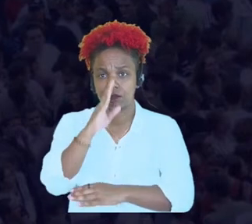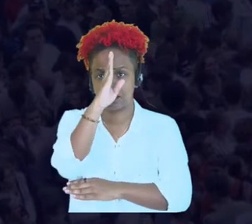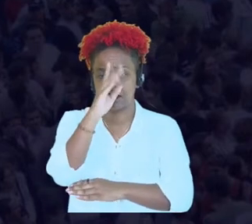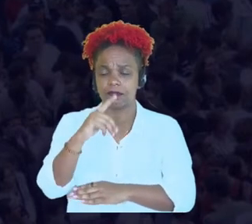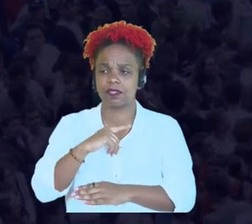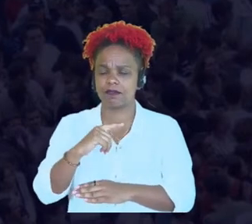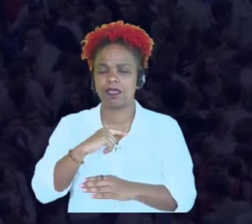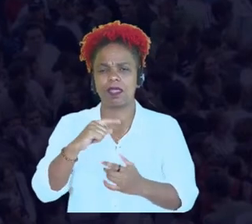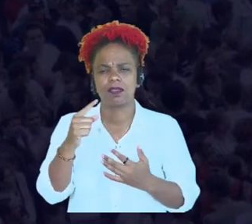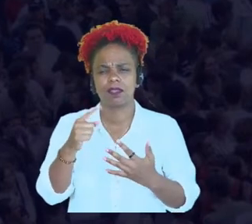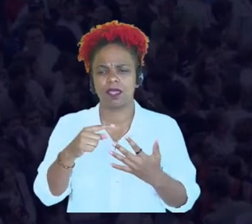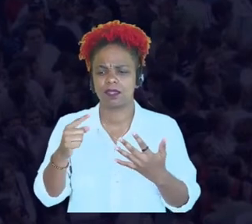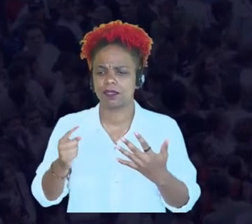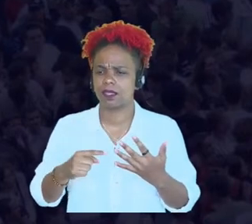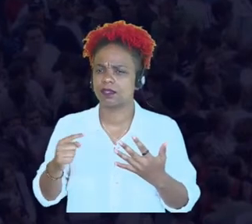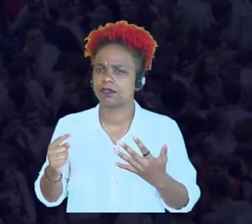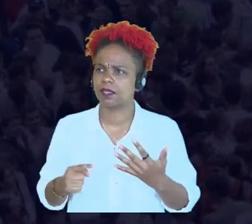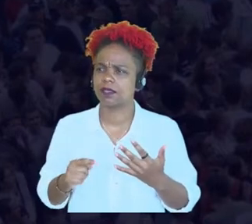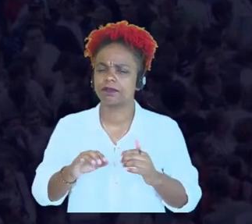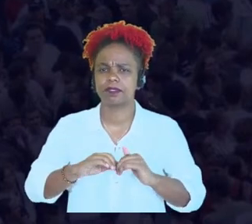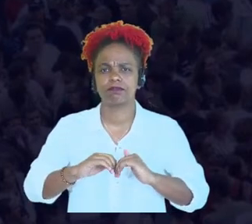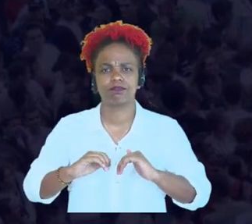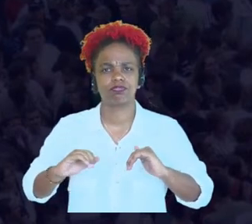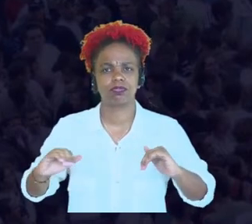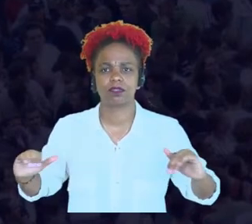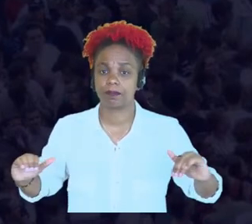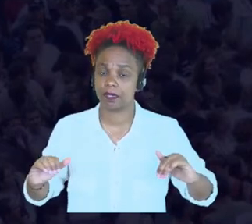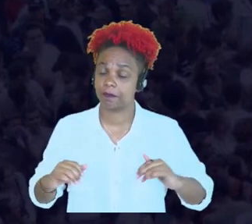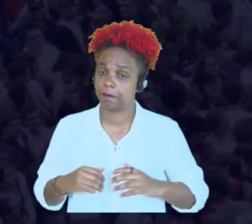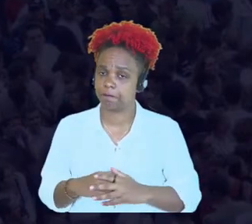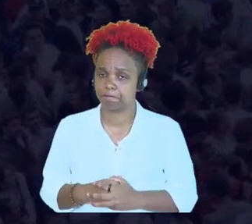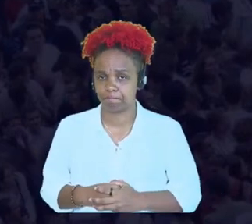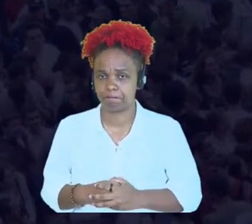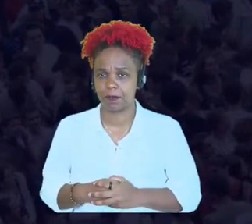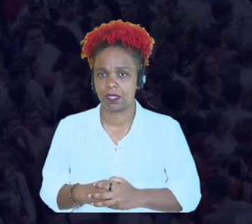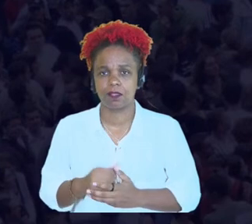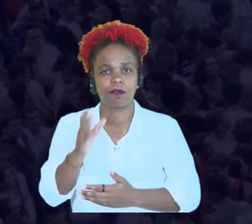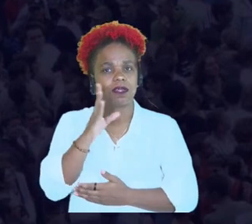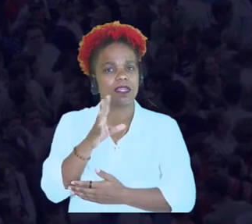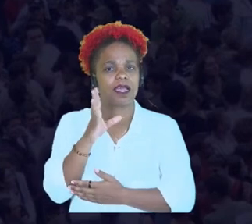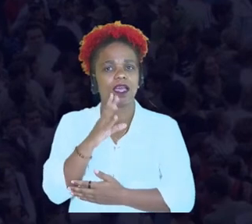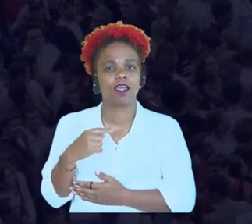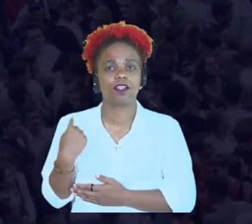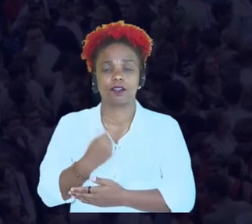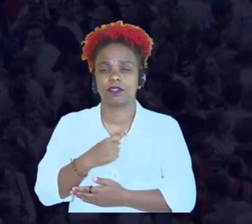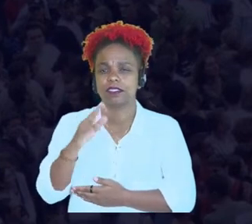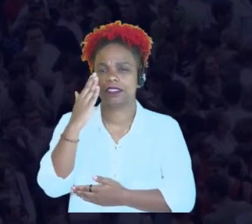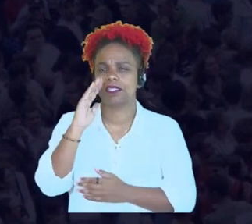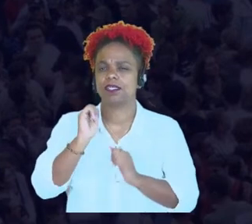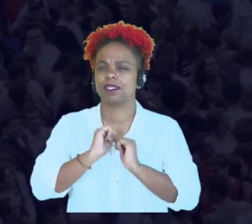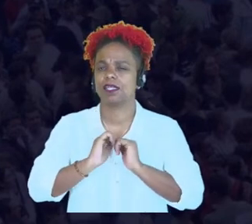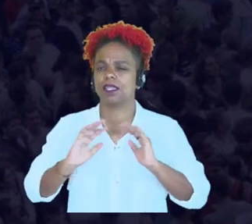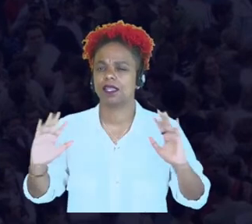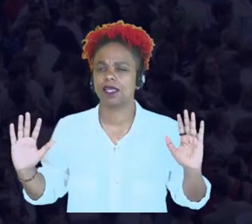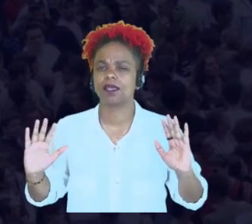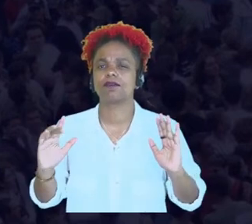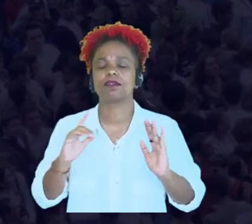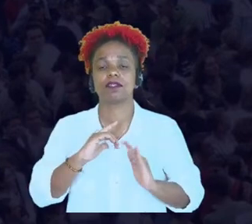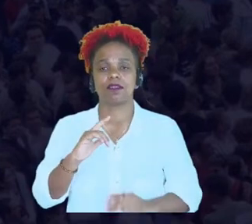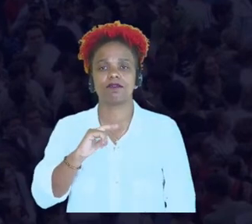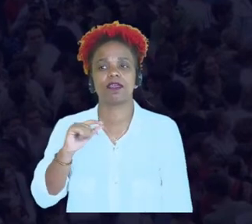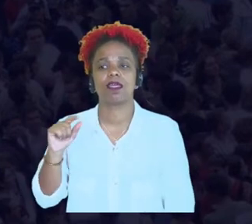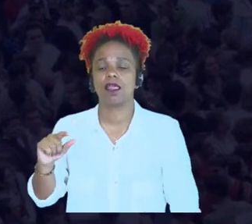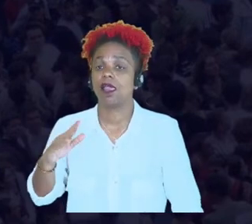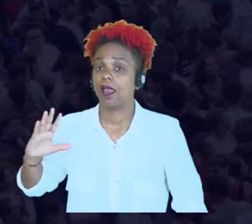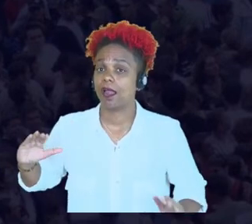separando, essas coisas foram tomando proporção. Então, é legal a gente entender e ler a Câmara desse